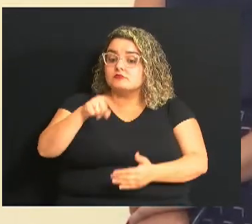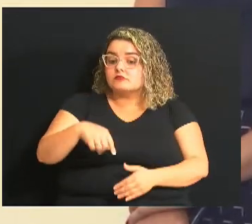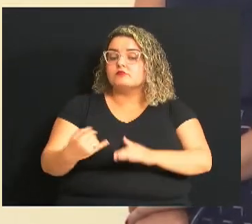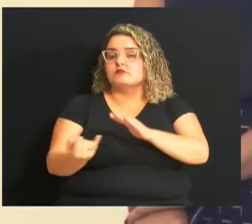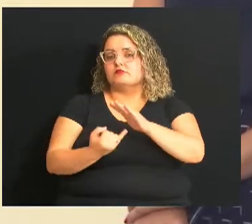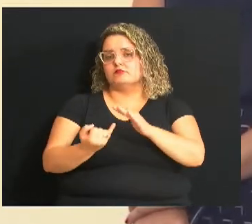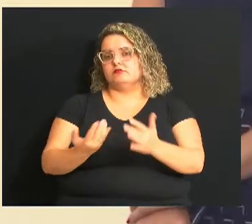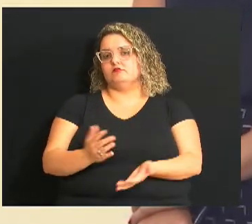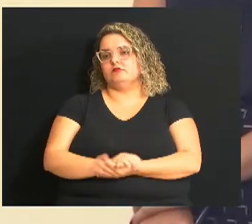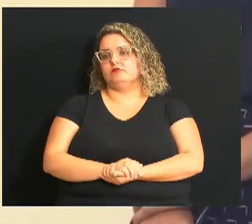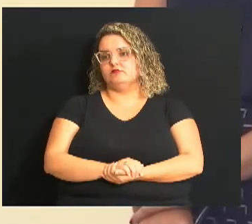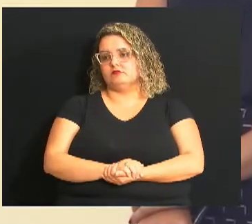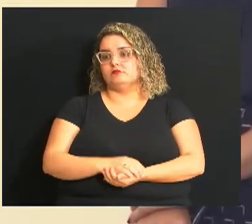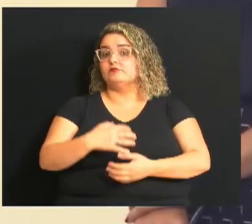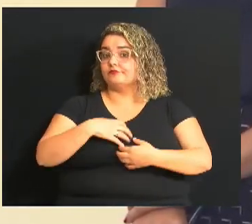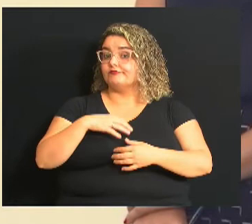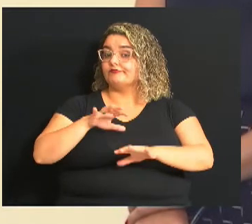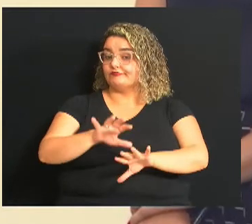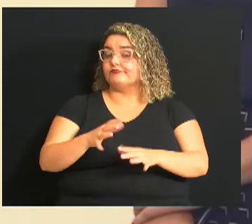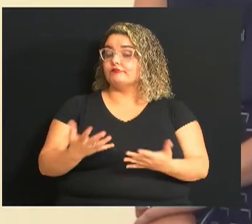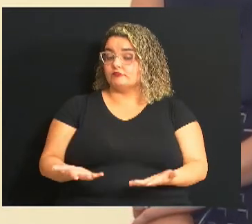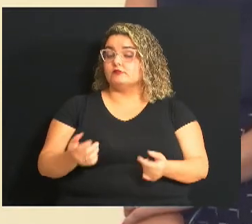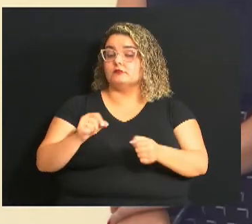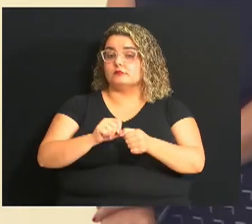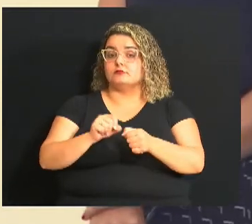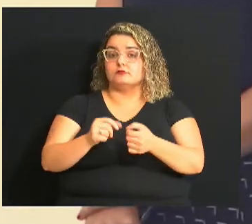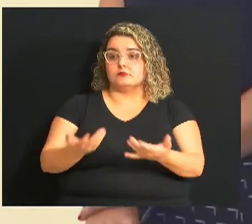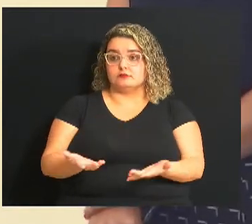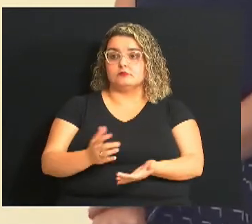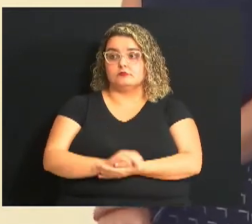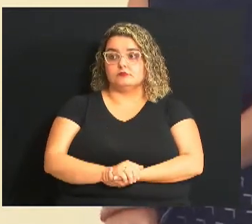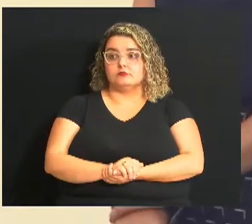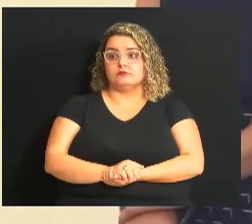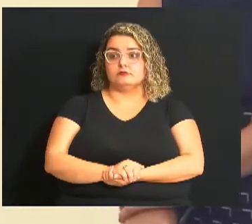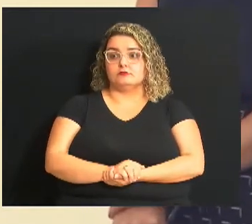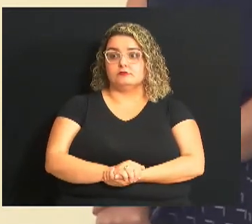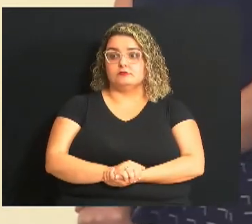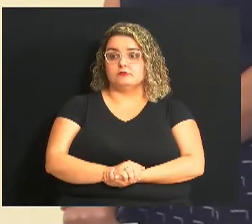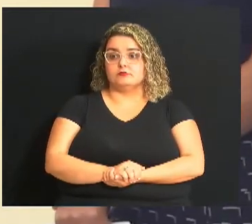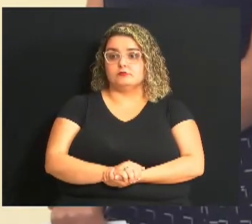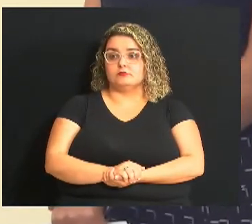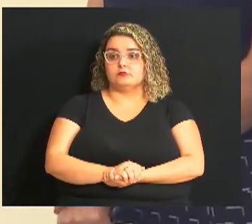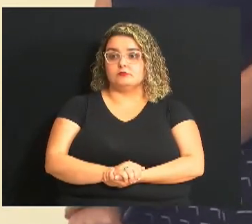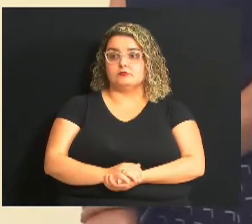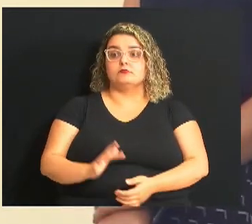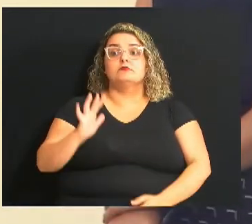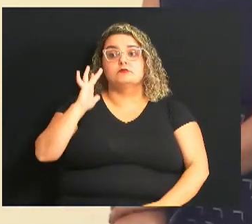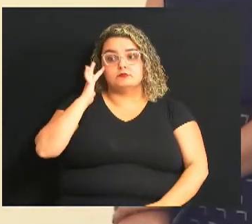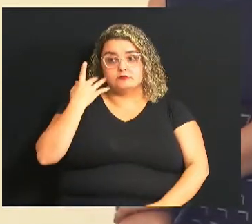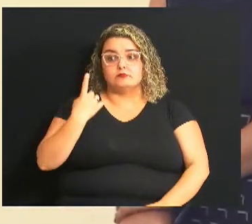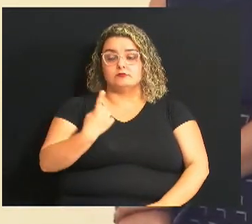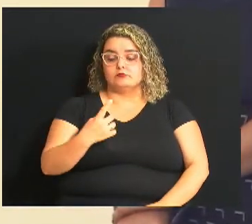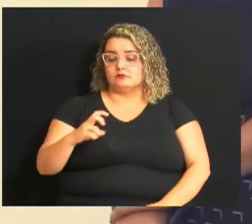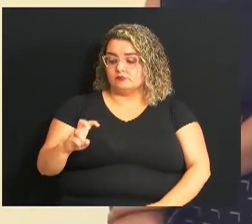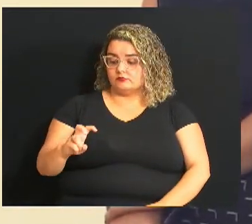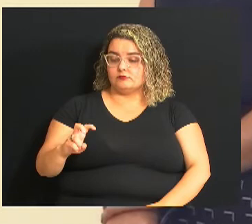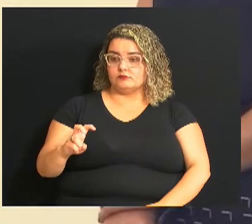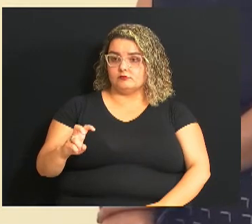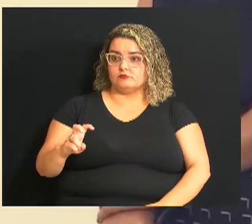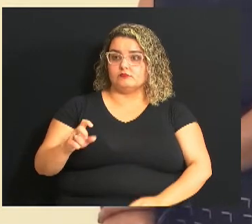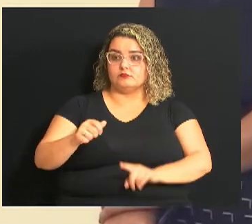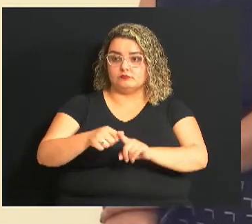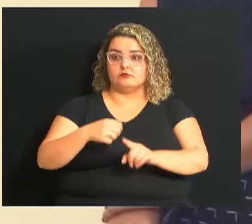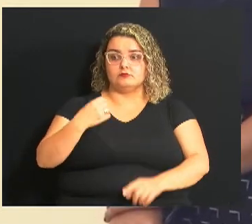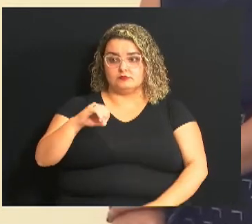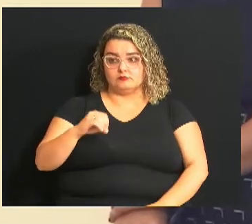instituição, da maneira como a gente tem feito atualmente. E acho que esse 15 de outubro